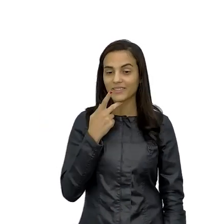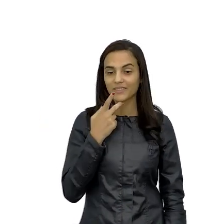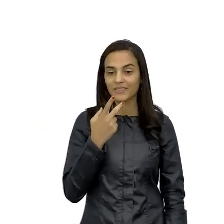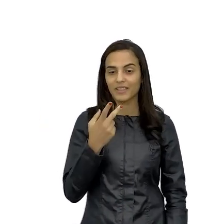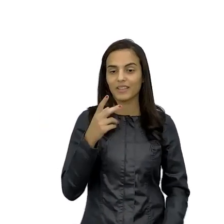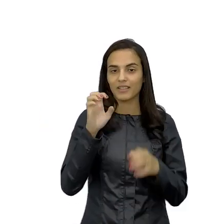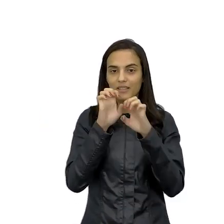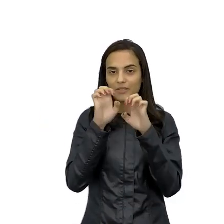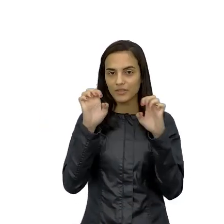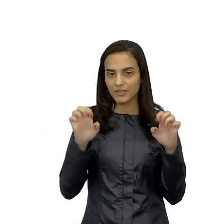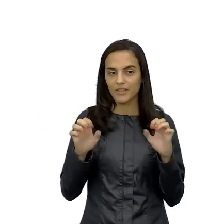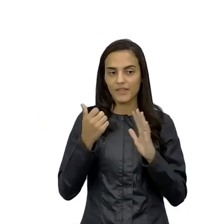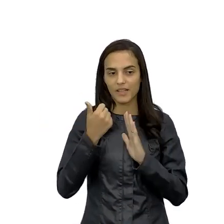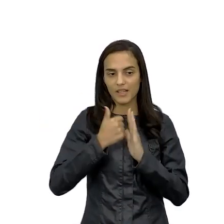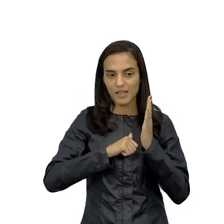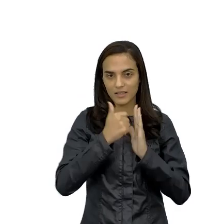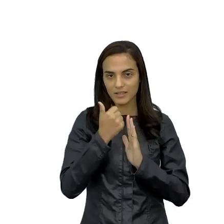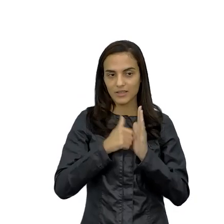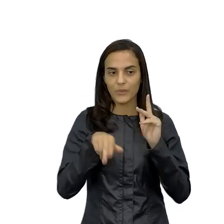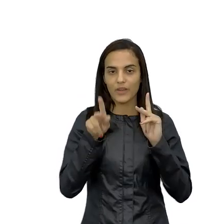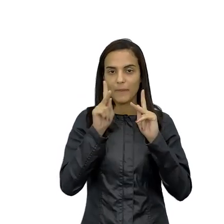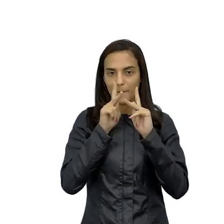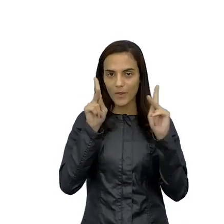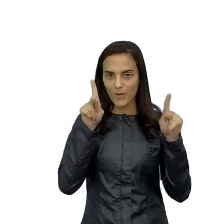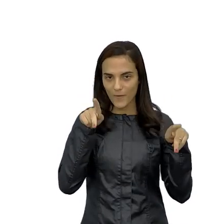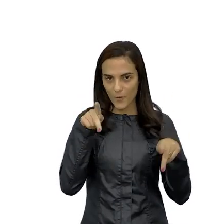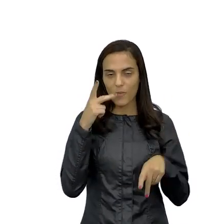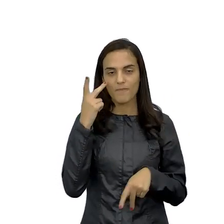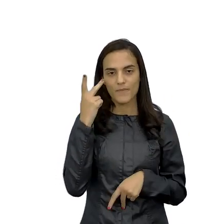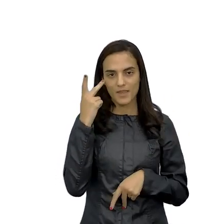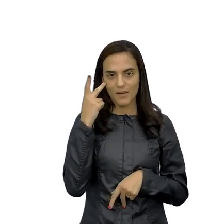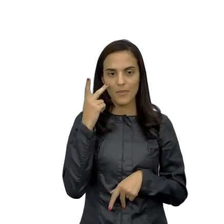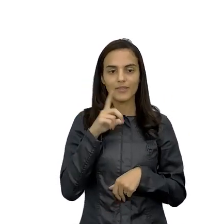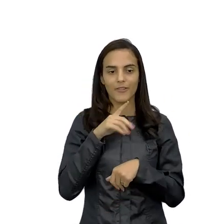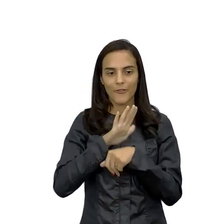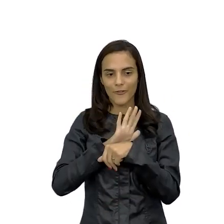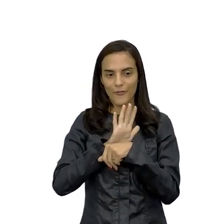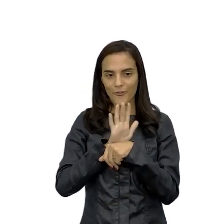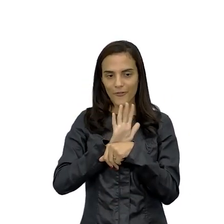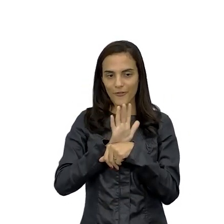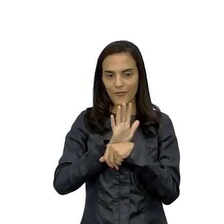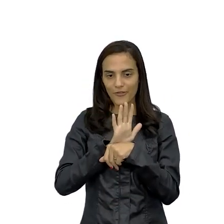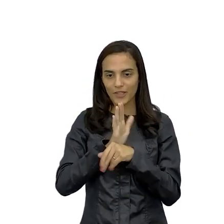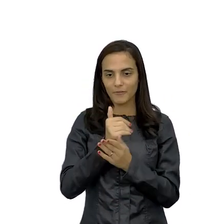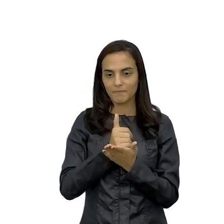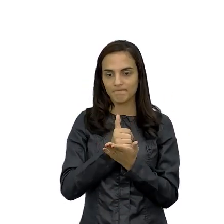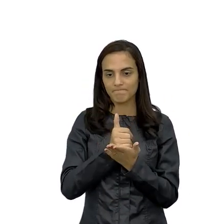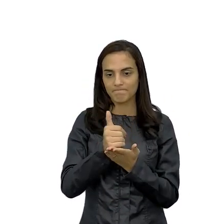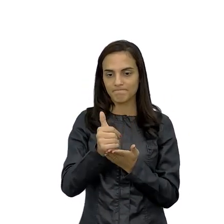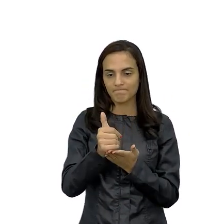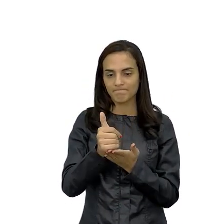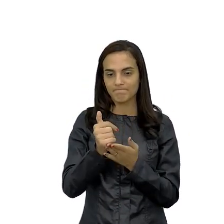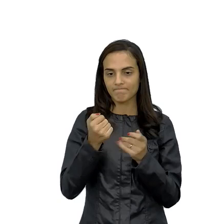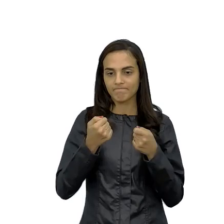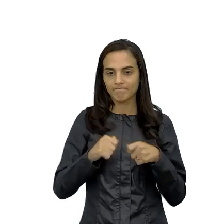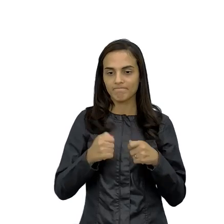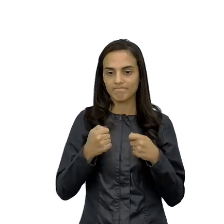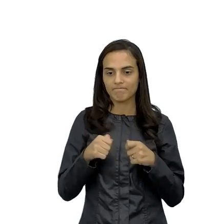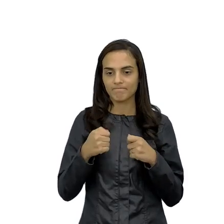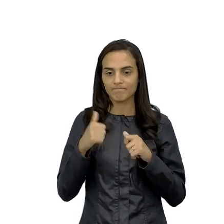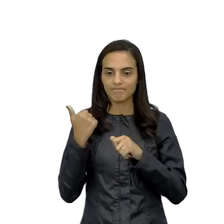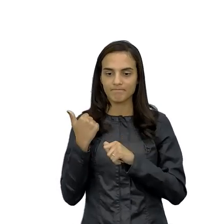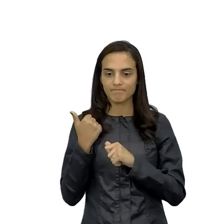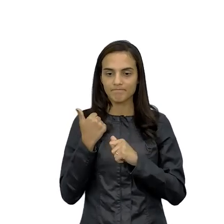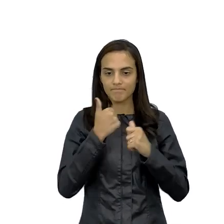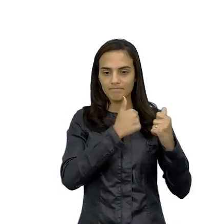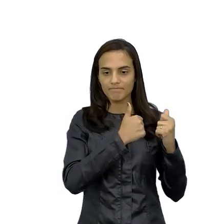sobre avaliação, mesmo na plataforma São Paulo, tem aquele vídeo inicial que fala da necessidade de um